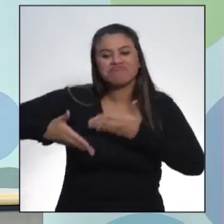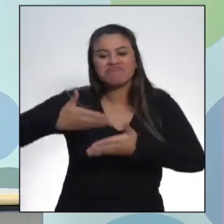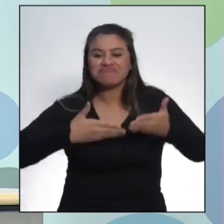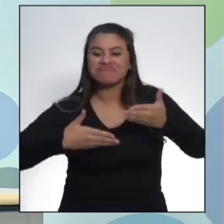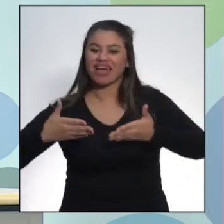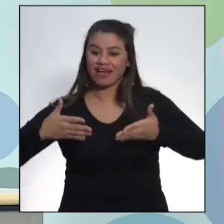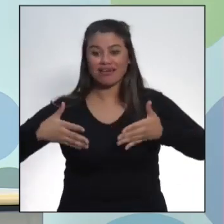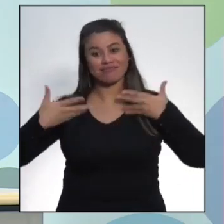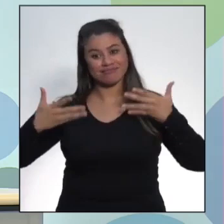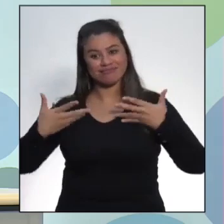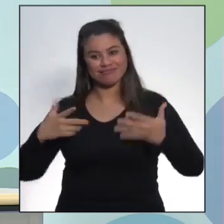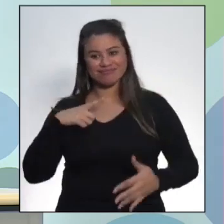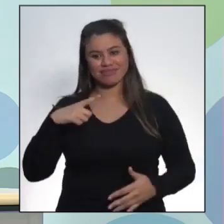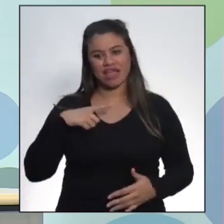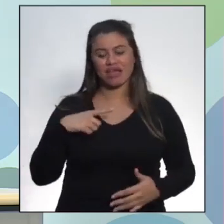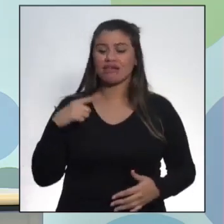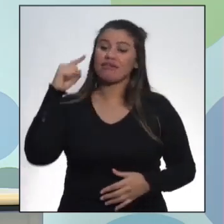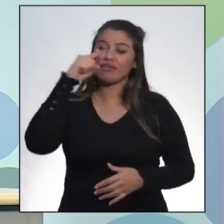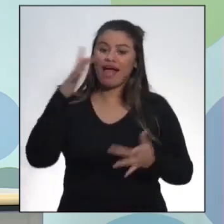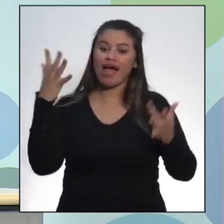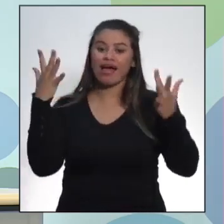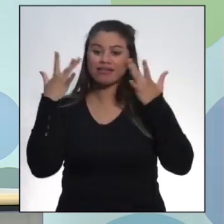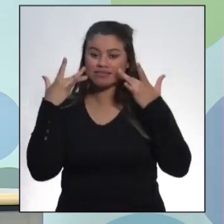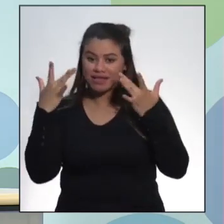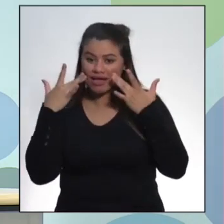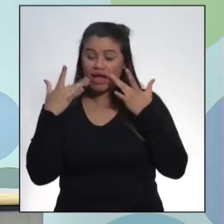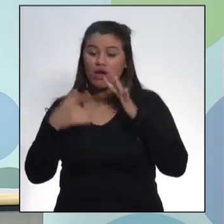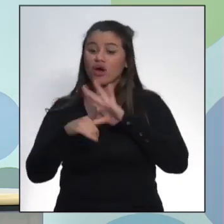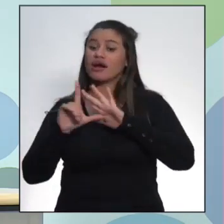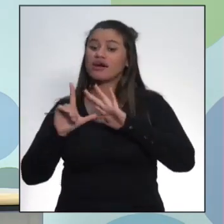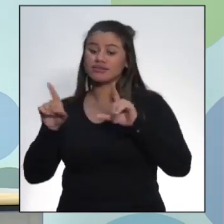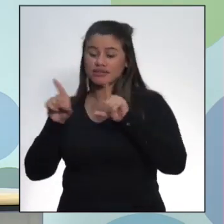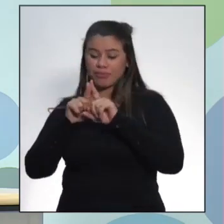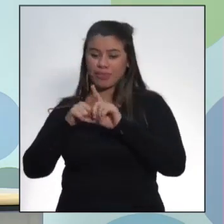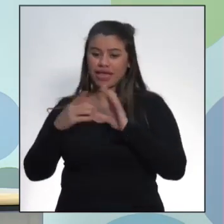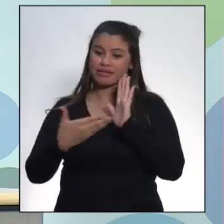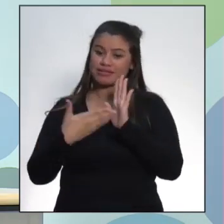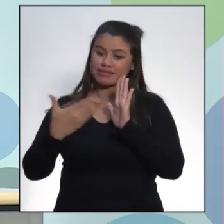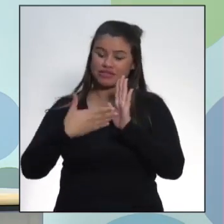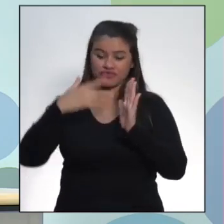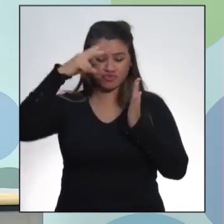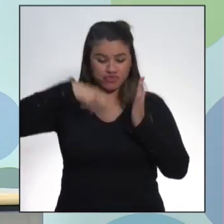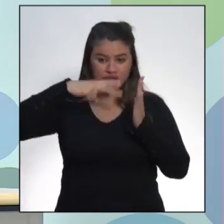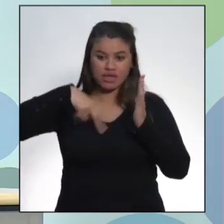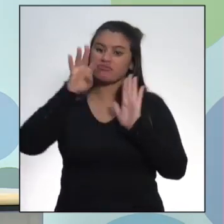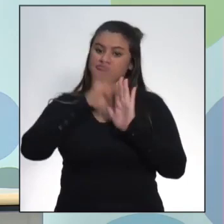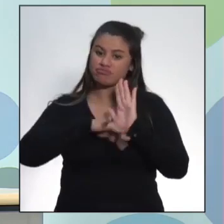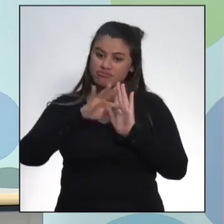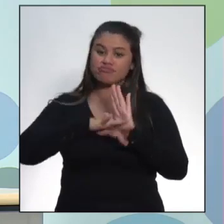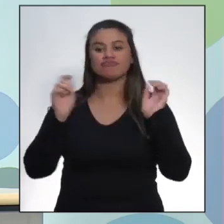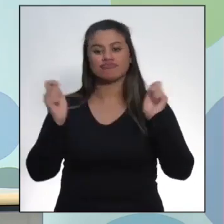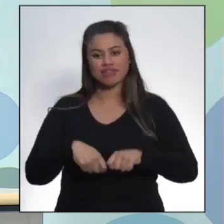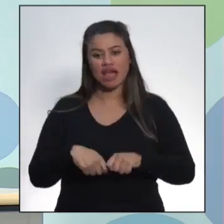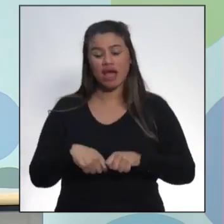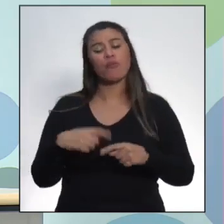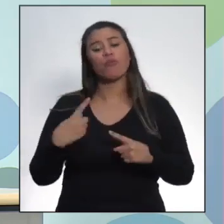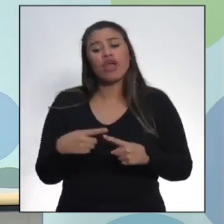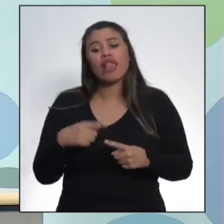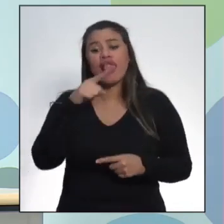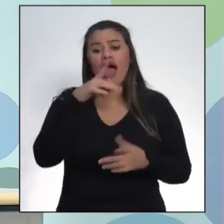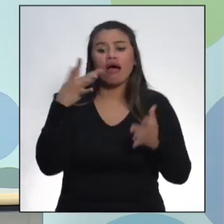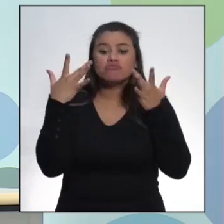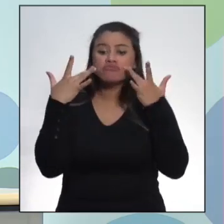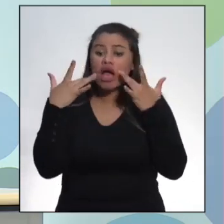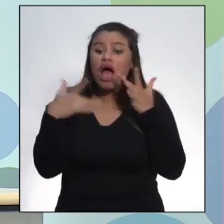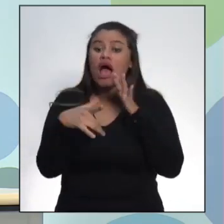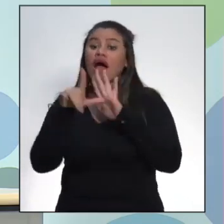né? Tanto no teatro quanto na leitura do livro, do texto, né? Porque teatro é texto